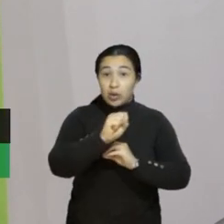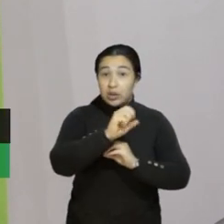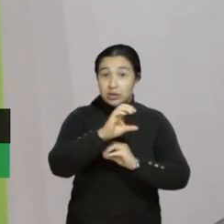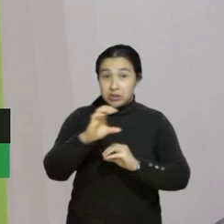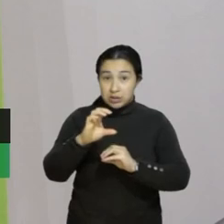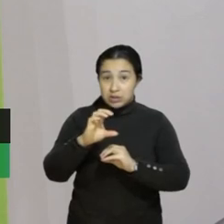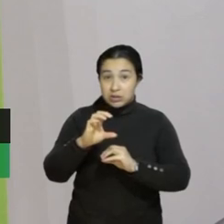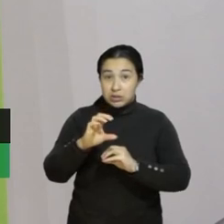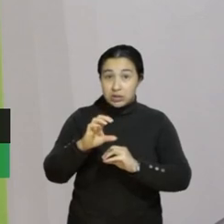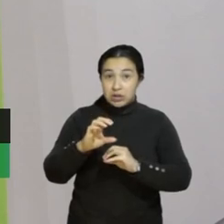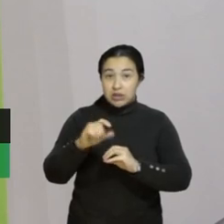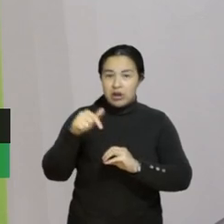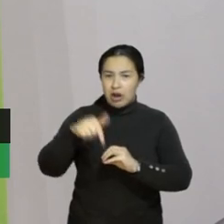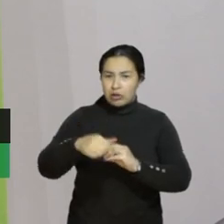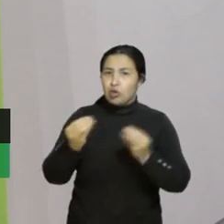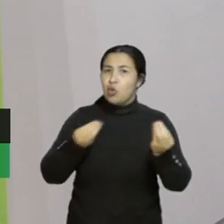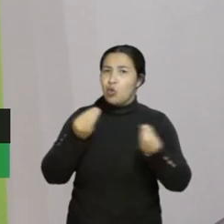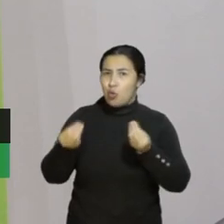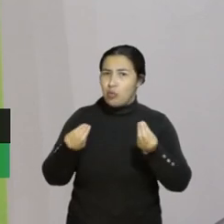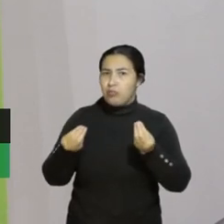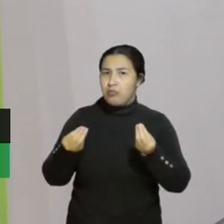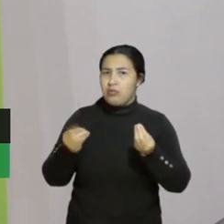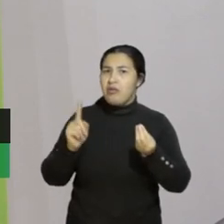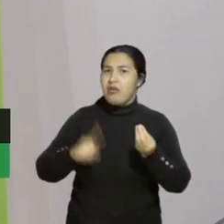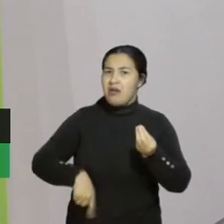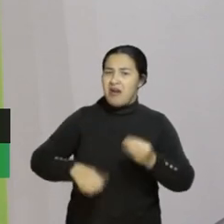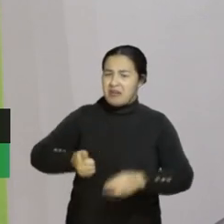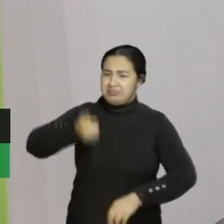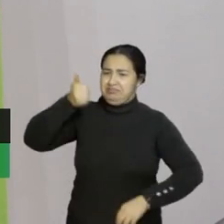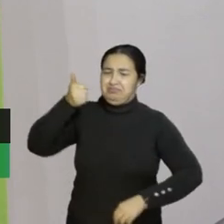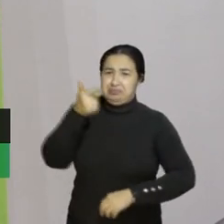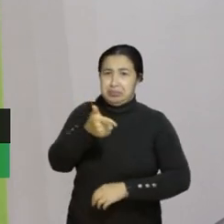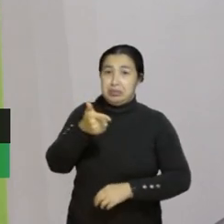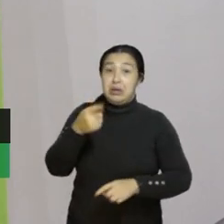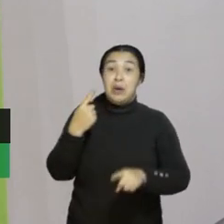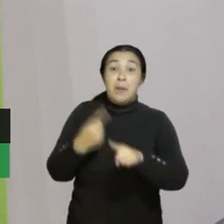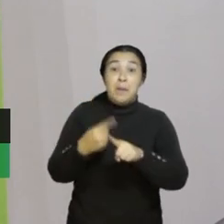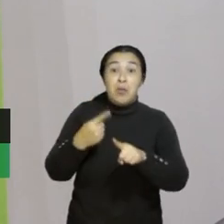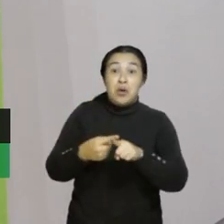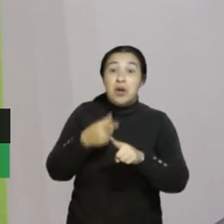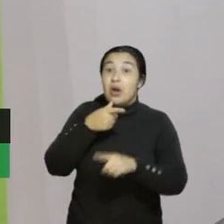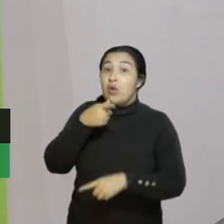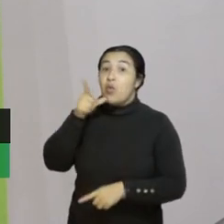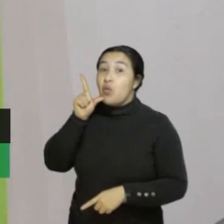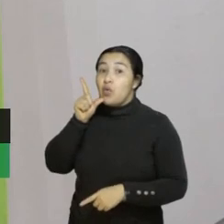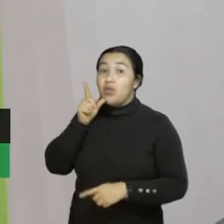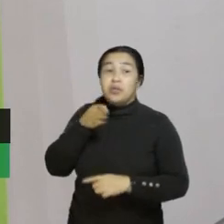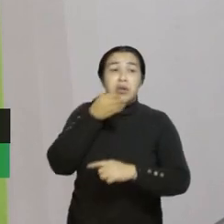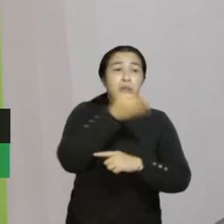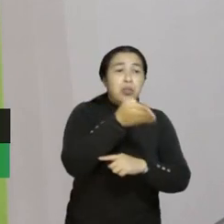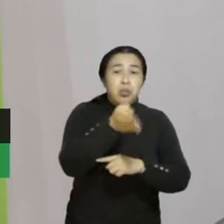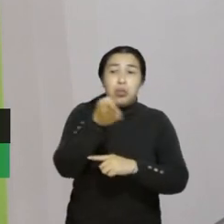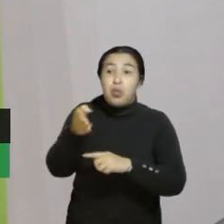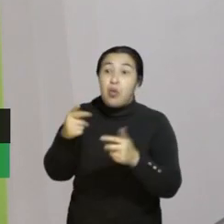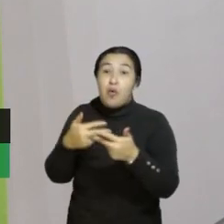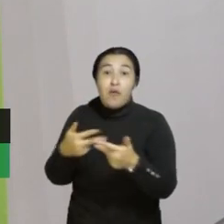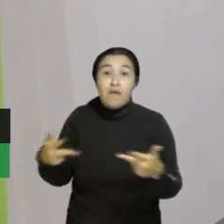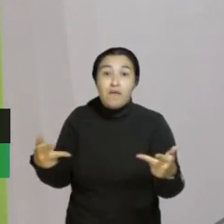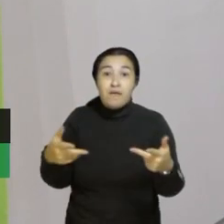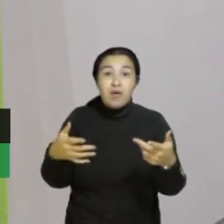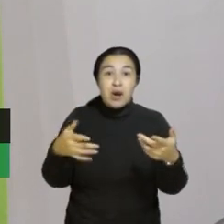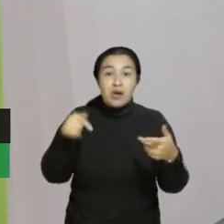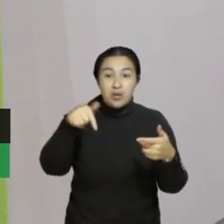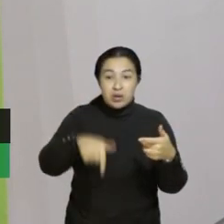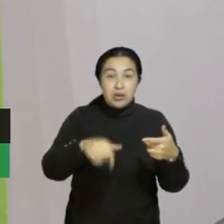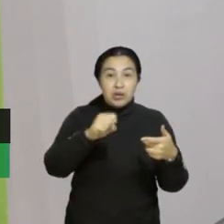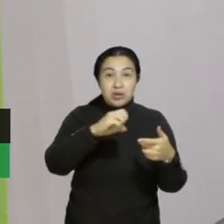deu um show, deu um banho. Ontem eu ainda vinha do sul do estado, passei por mais um comboio na BR-101,